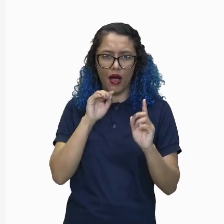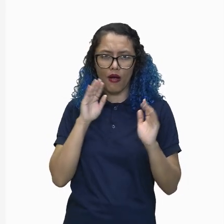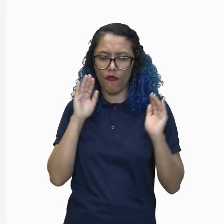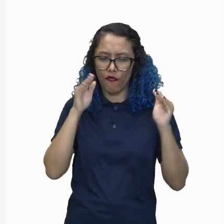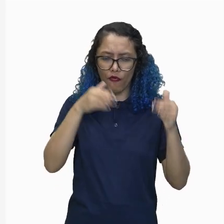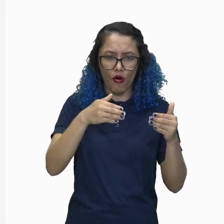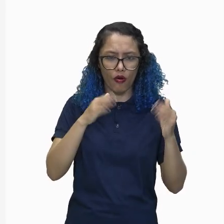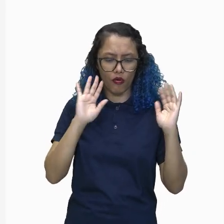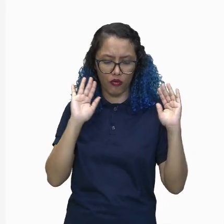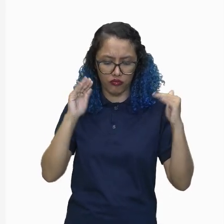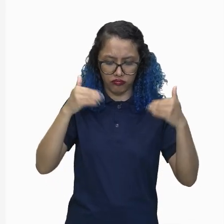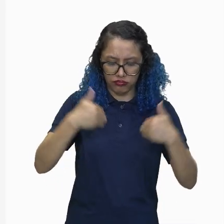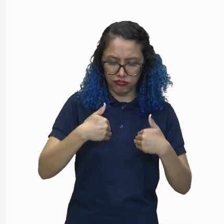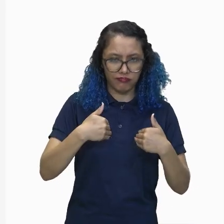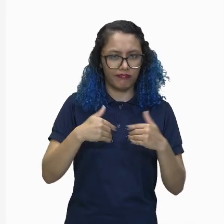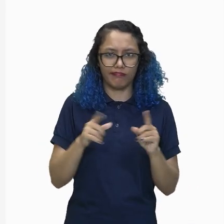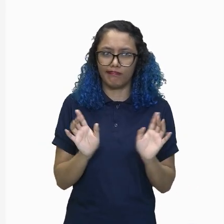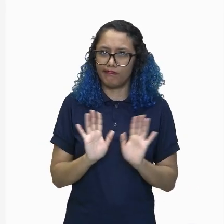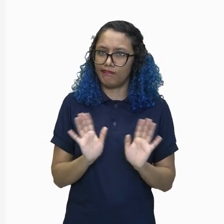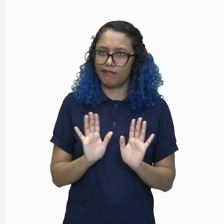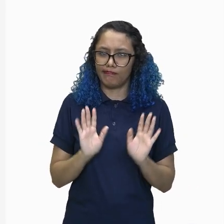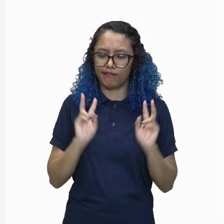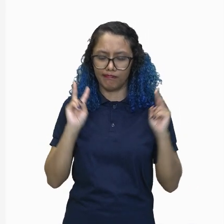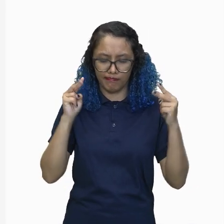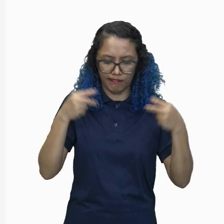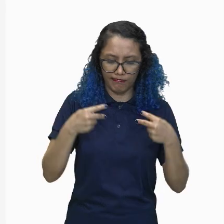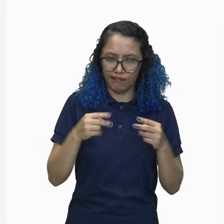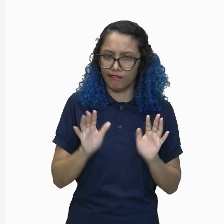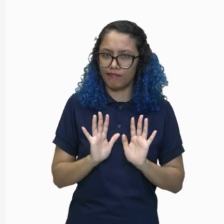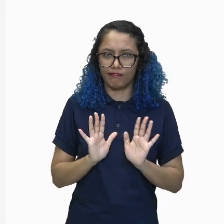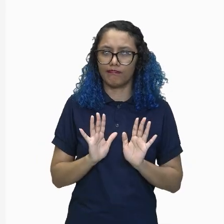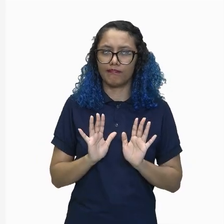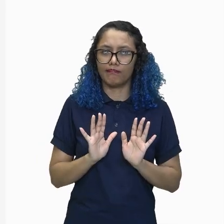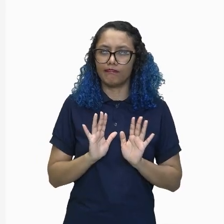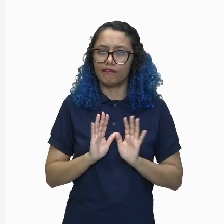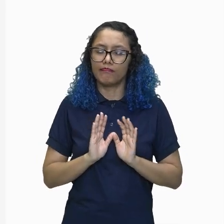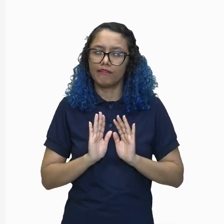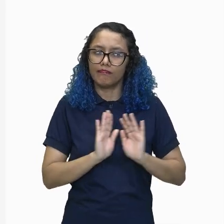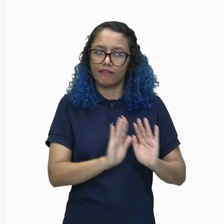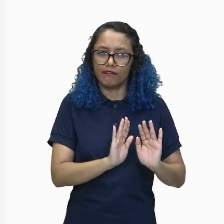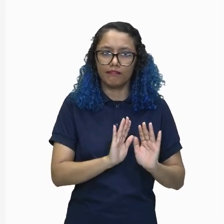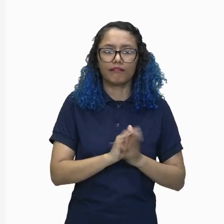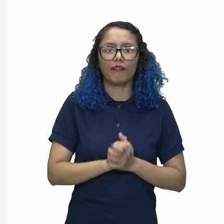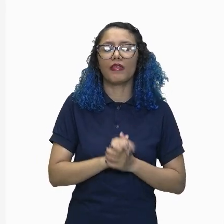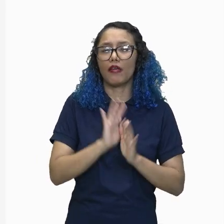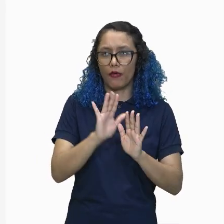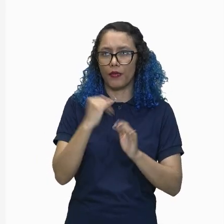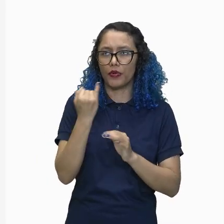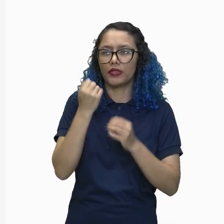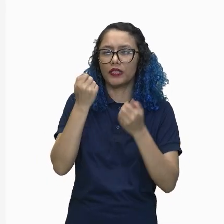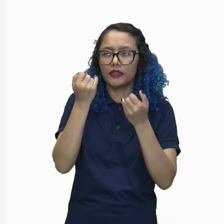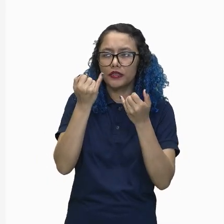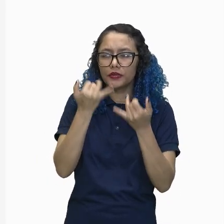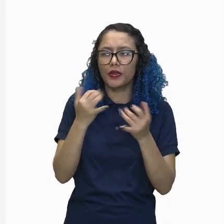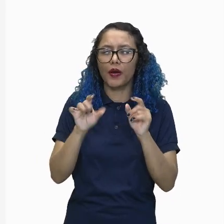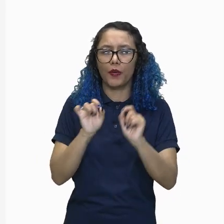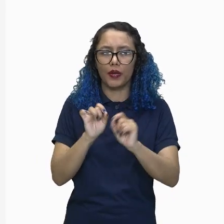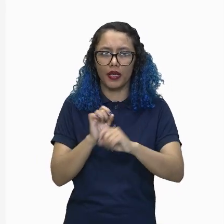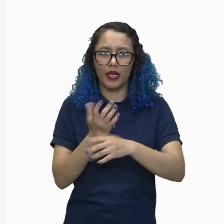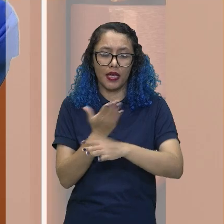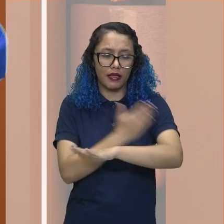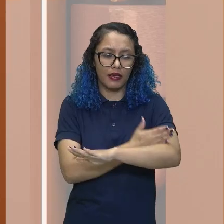antropocentrismo. Gente, é interessante a gente entender aqui. Na Idade Média, a filosofia era baseada